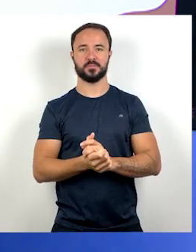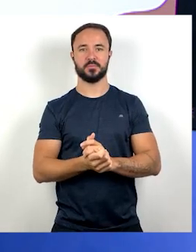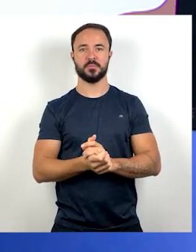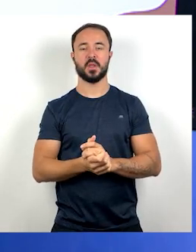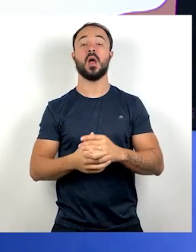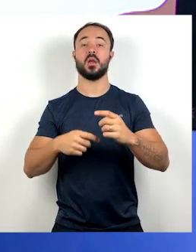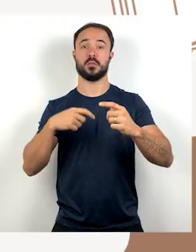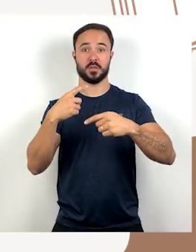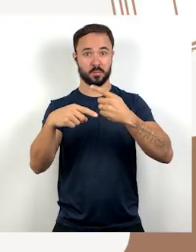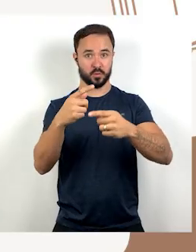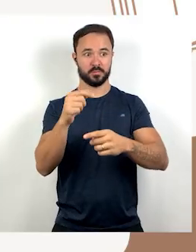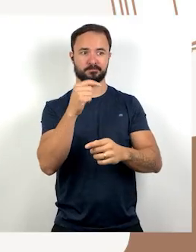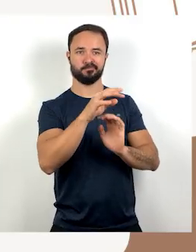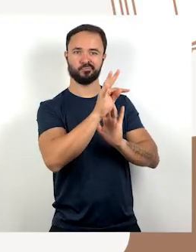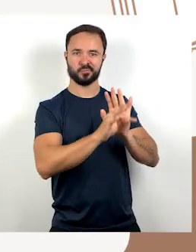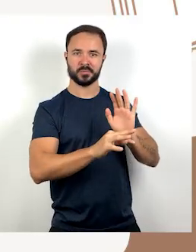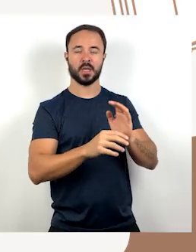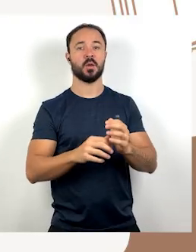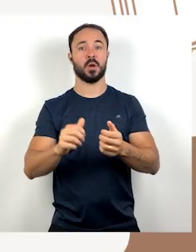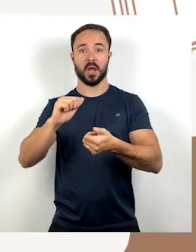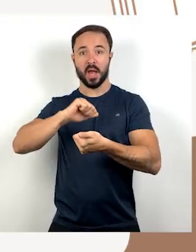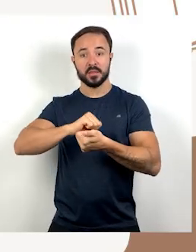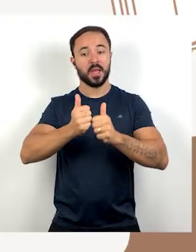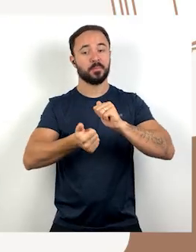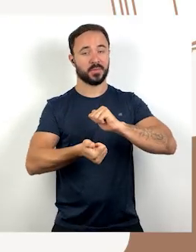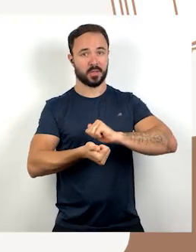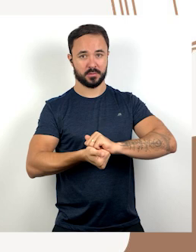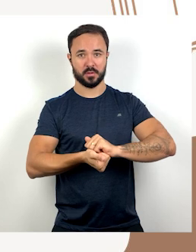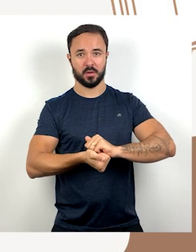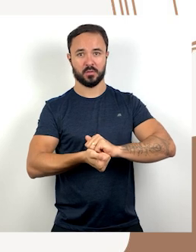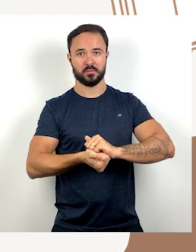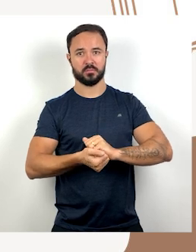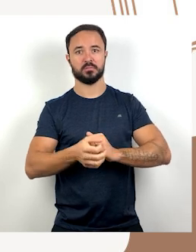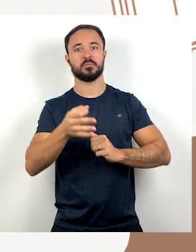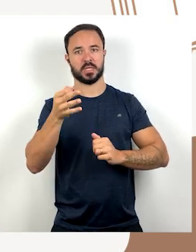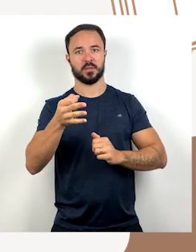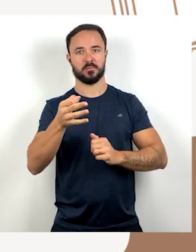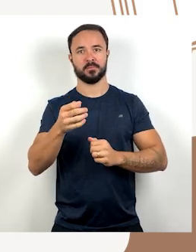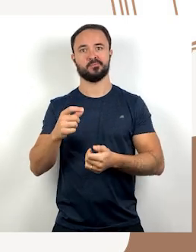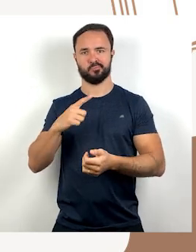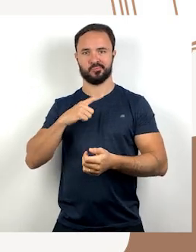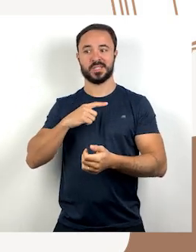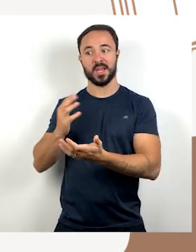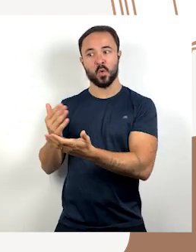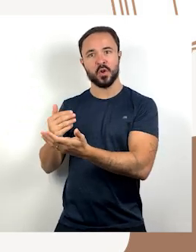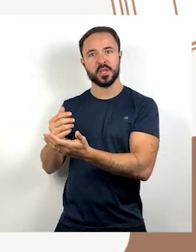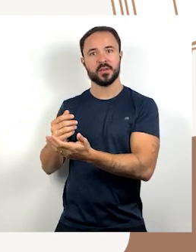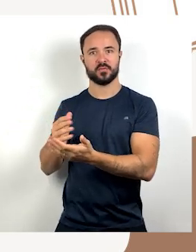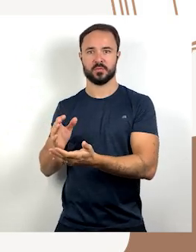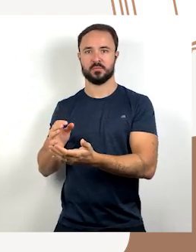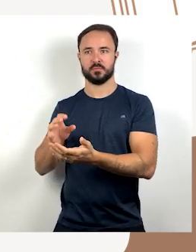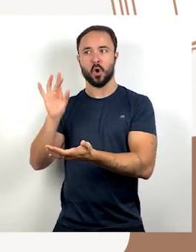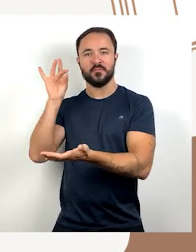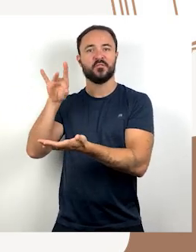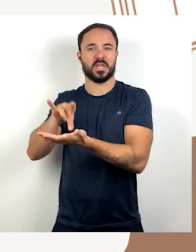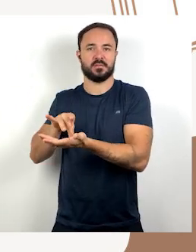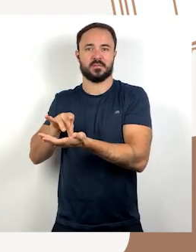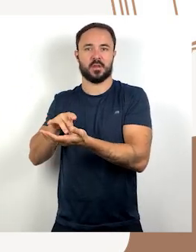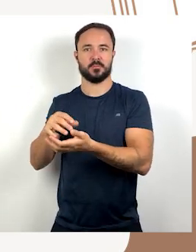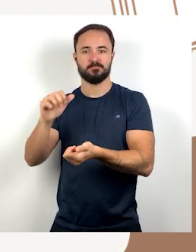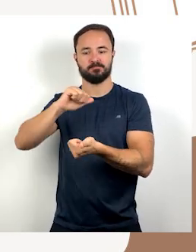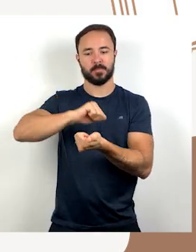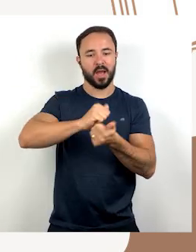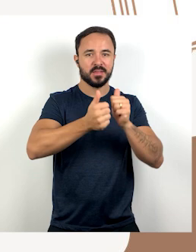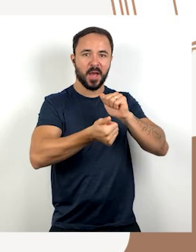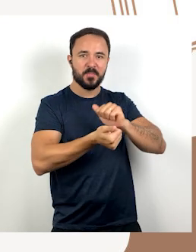Depois, esse texto é uma adaptação de uma pequena parte do diário original, e aí a